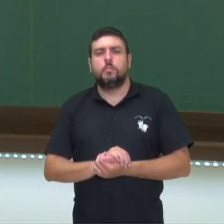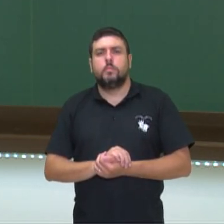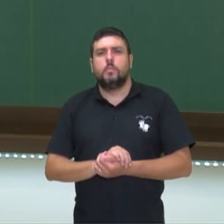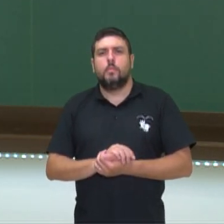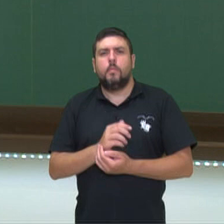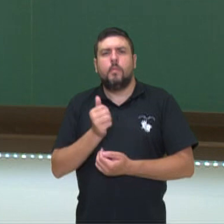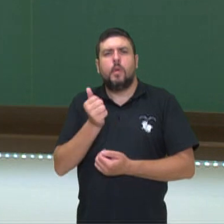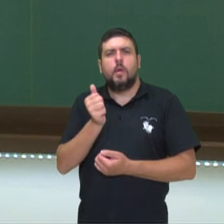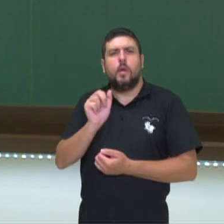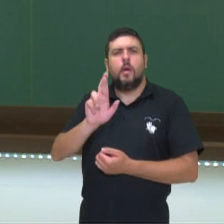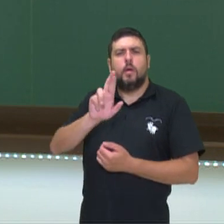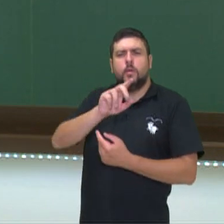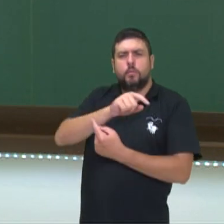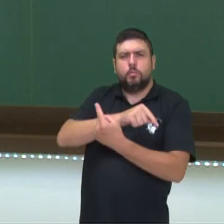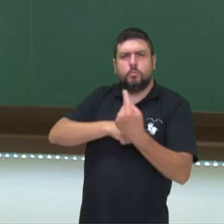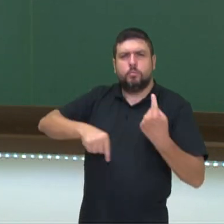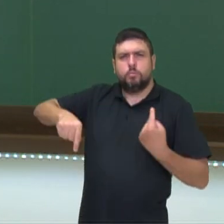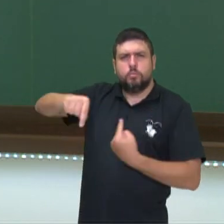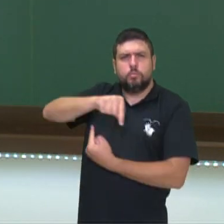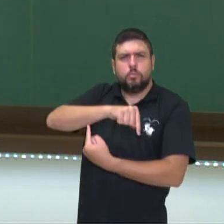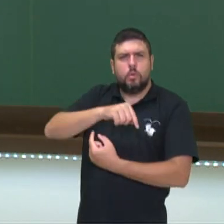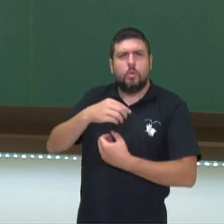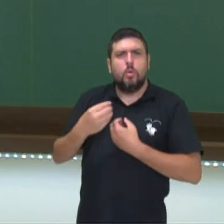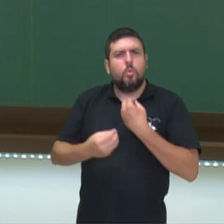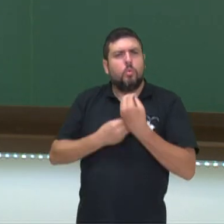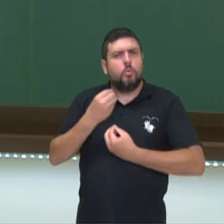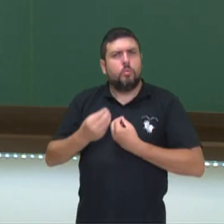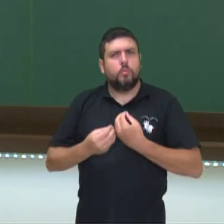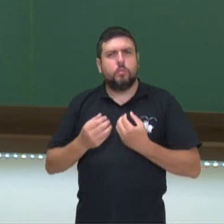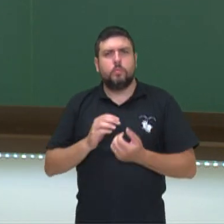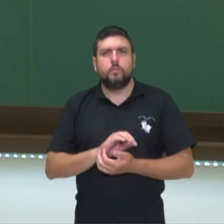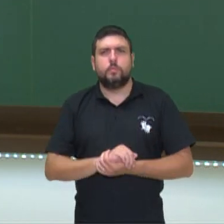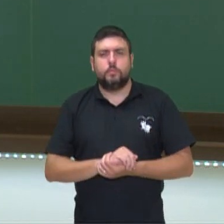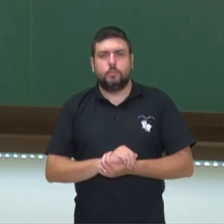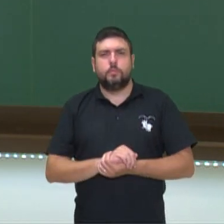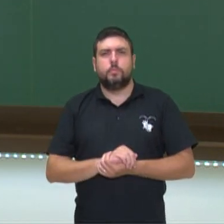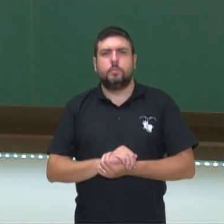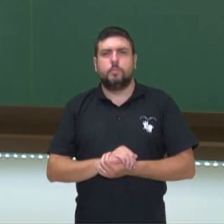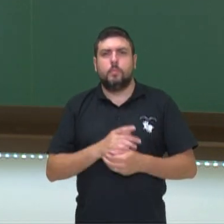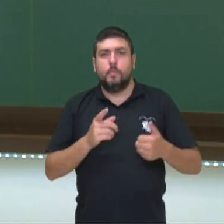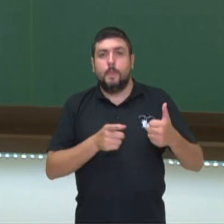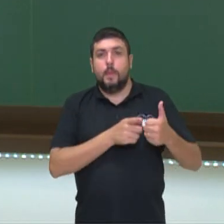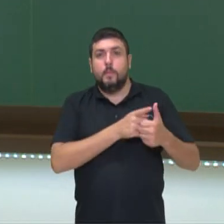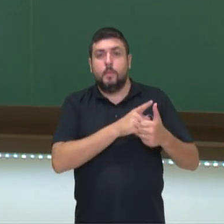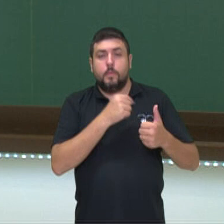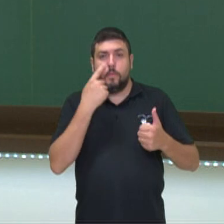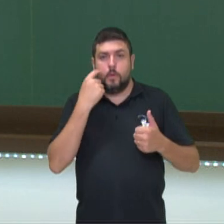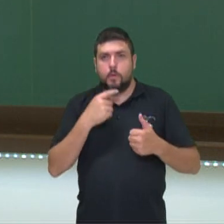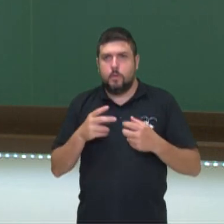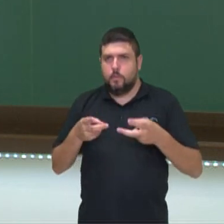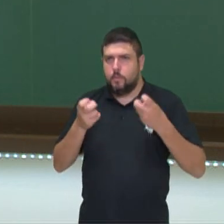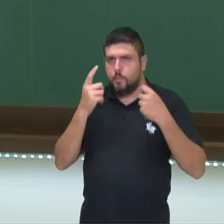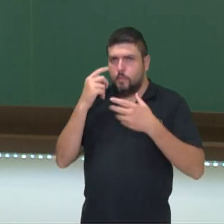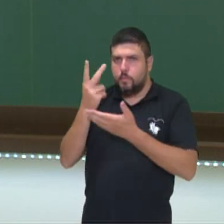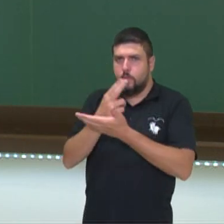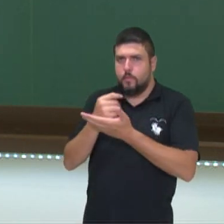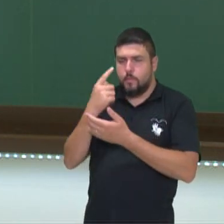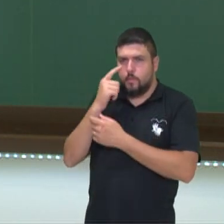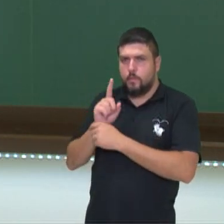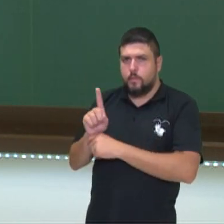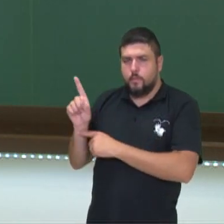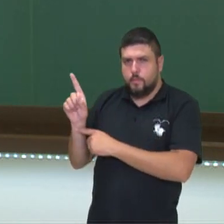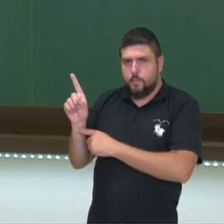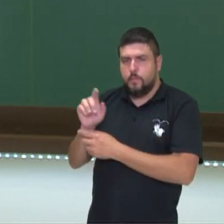Circulação de ar. Como que é isso, professora? Olha só. Primeiro que nós temos aqui uma ilustração.